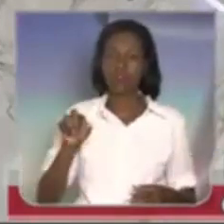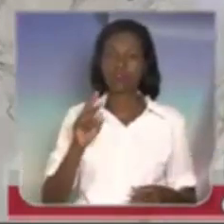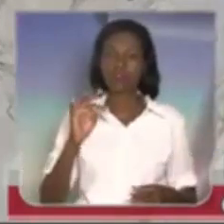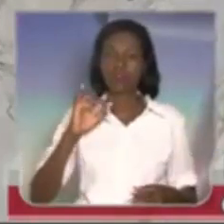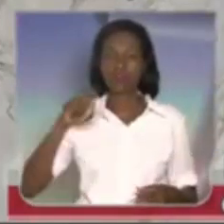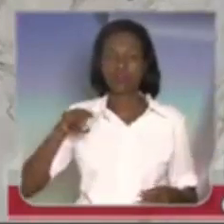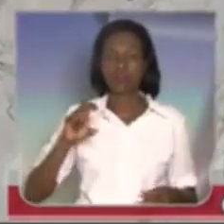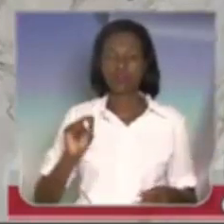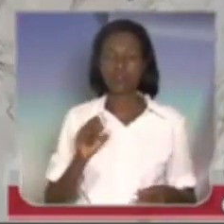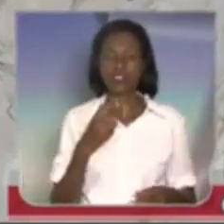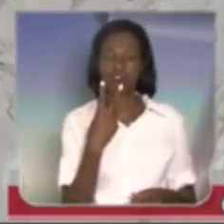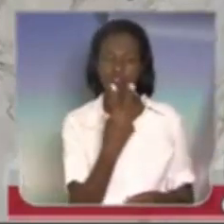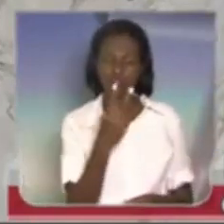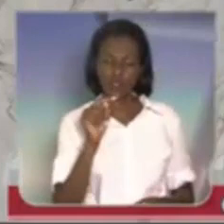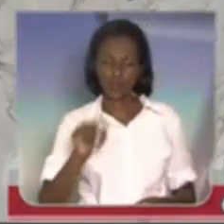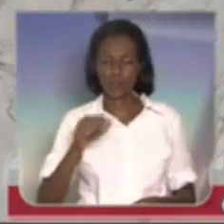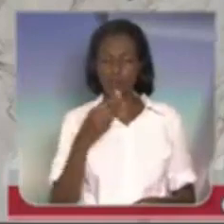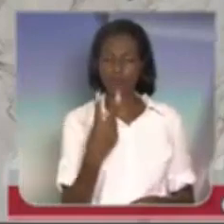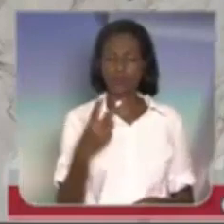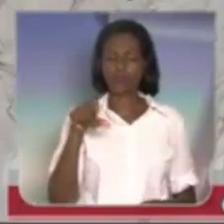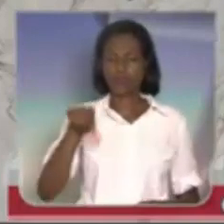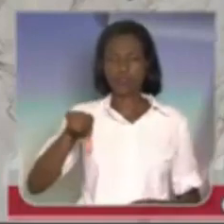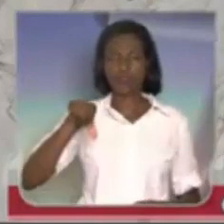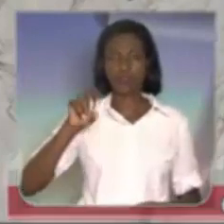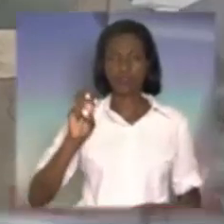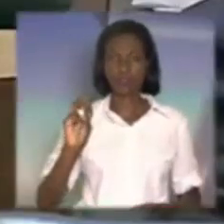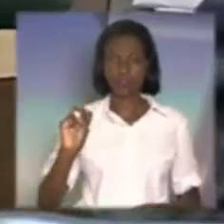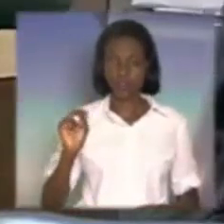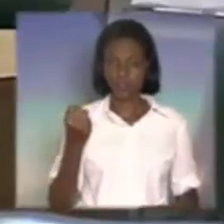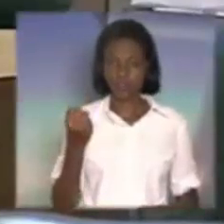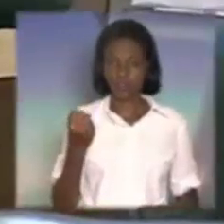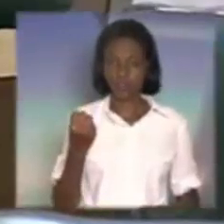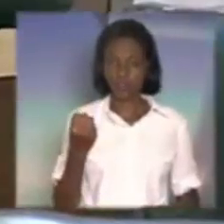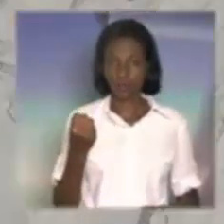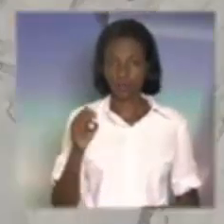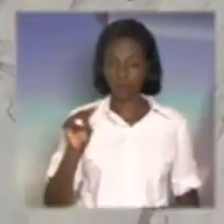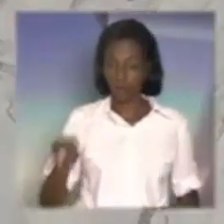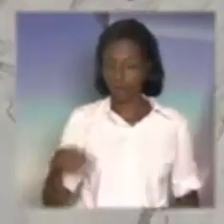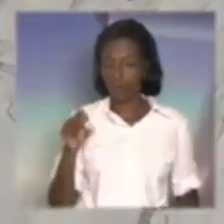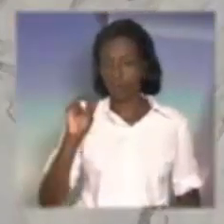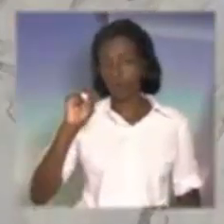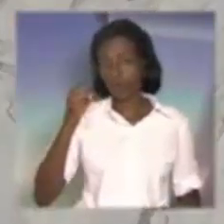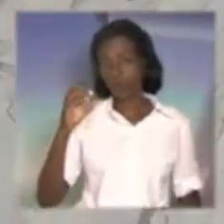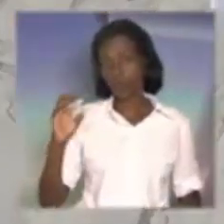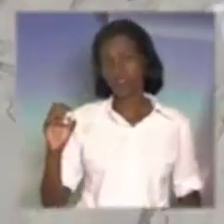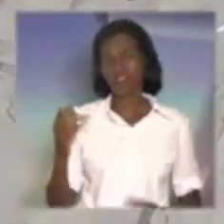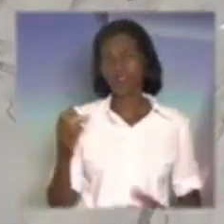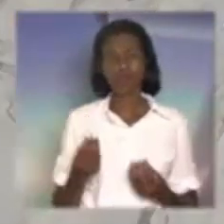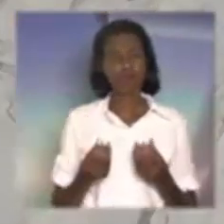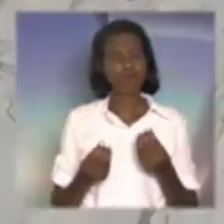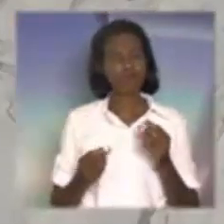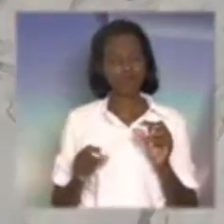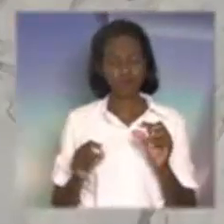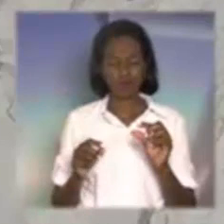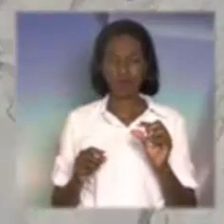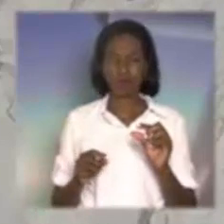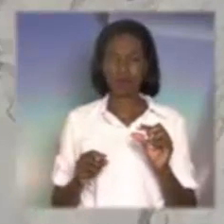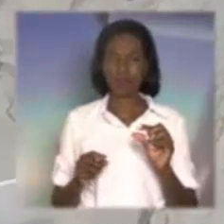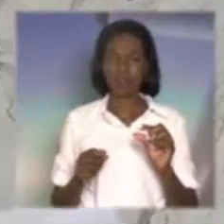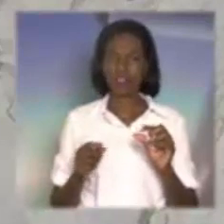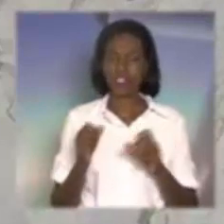R 2.298 eh re80 é baixo por 40 horas